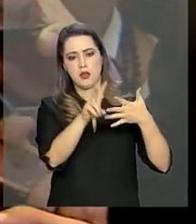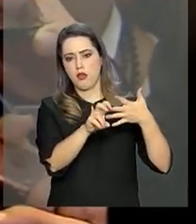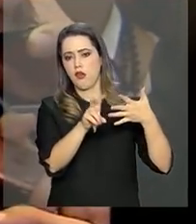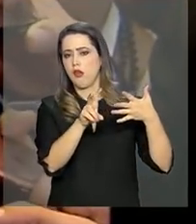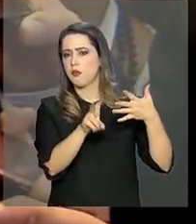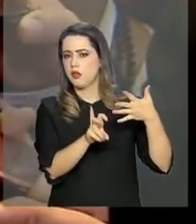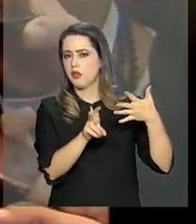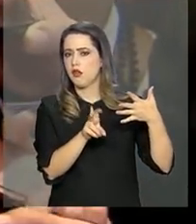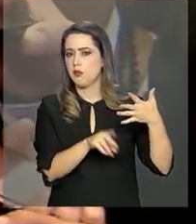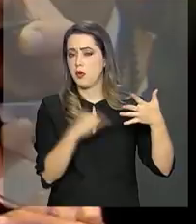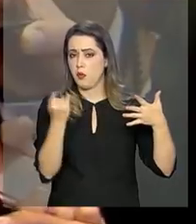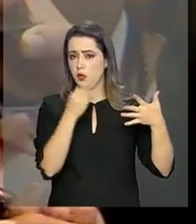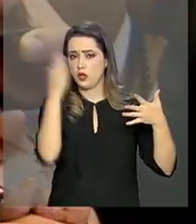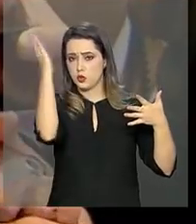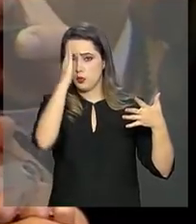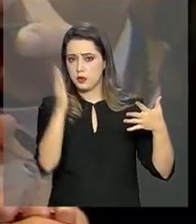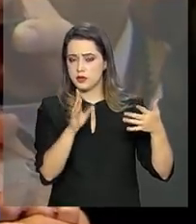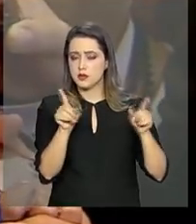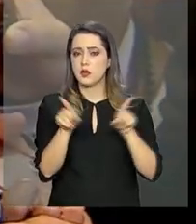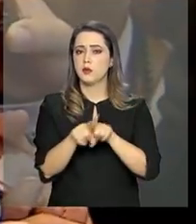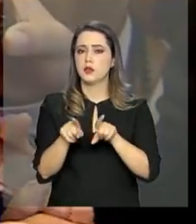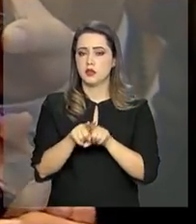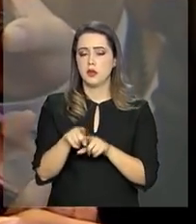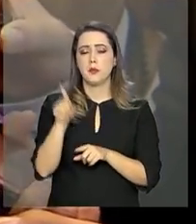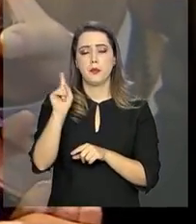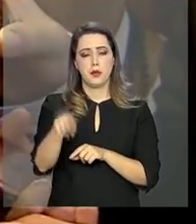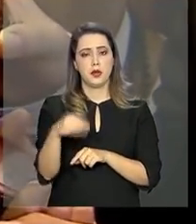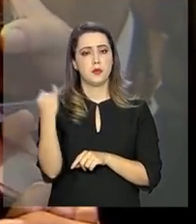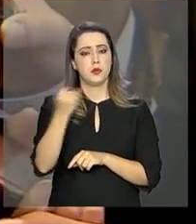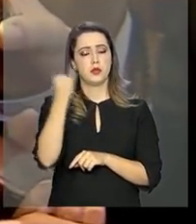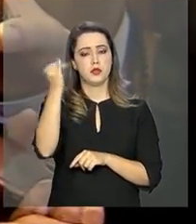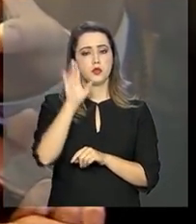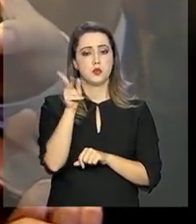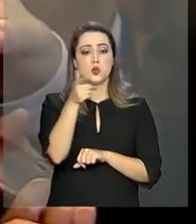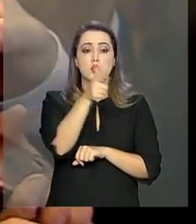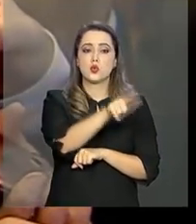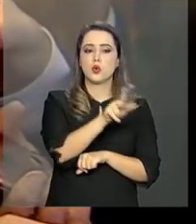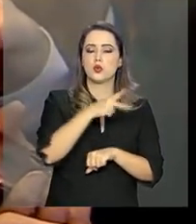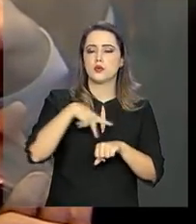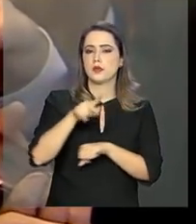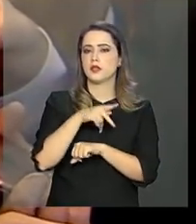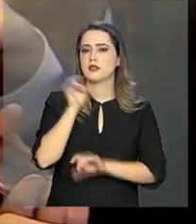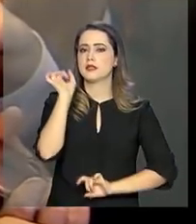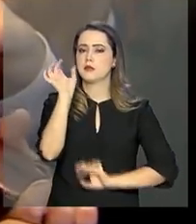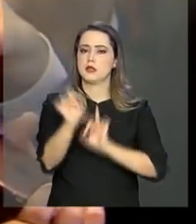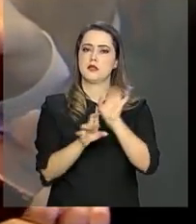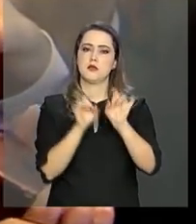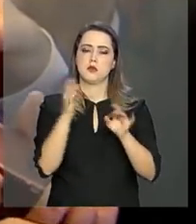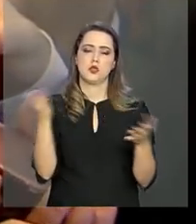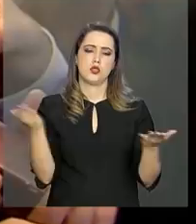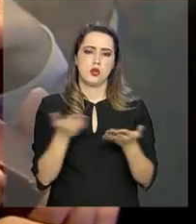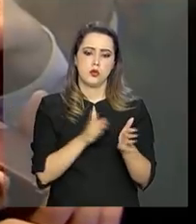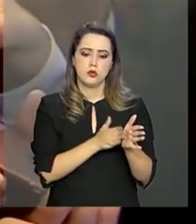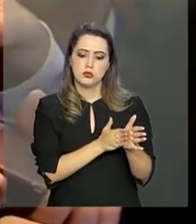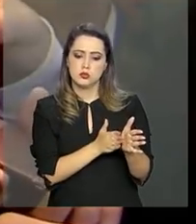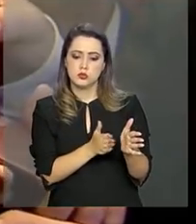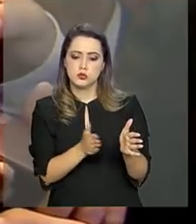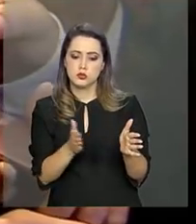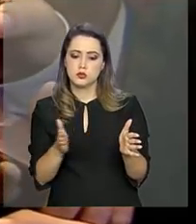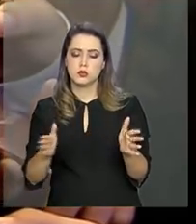ao brasil interessam aos países integrantes da cplp especialmente nesse período que nós fizemos uma